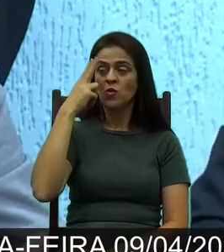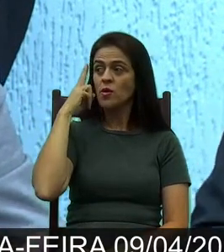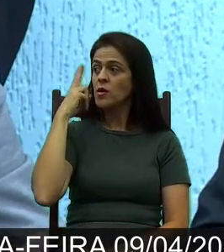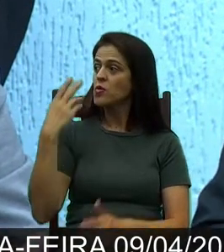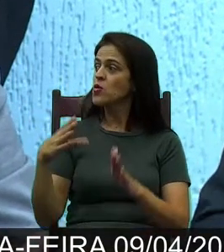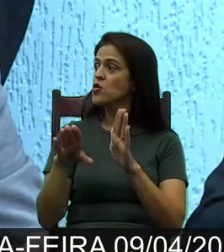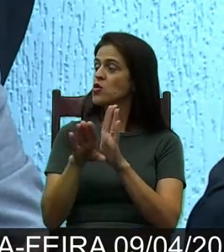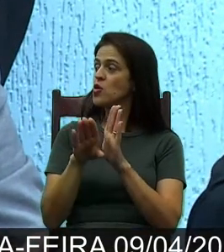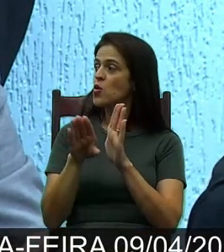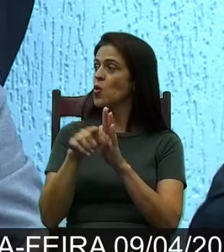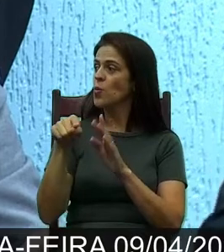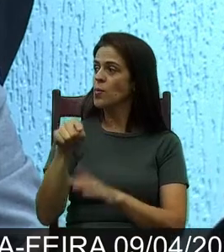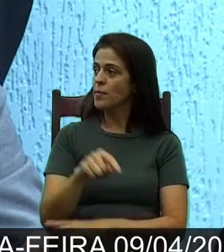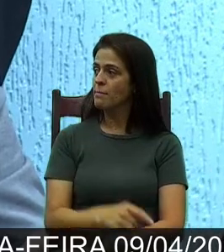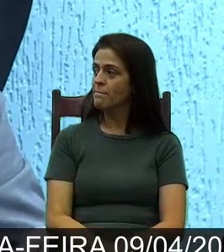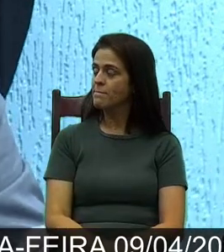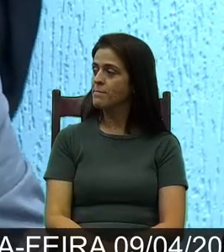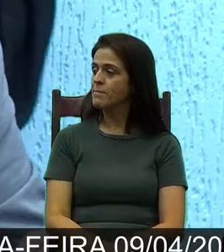Cadê o Igor?